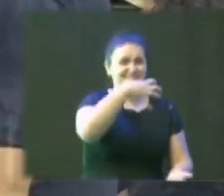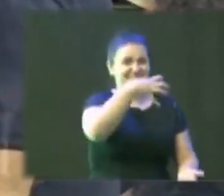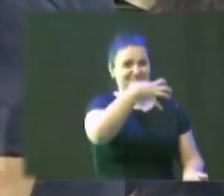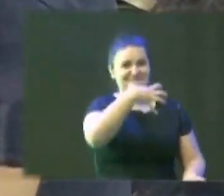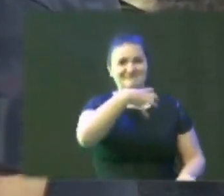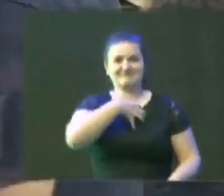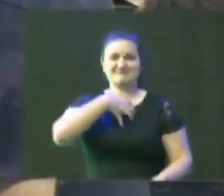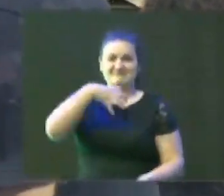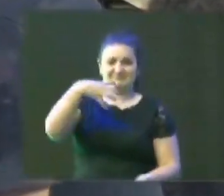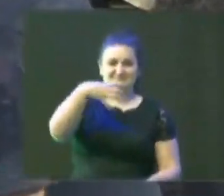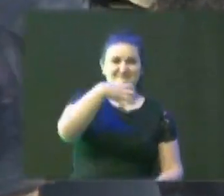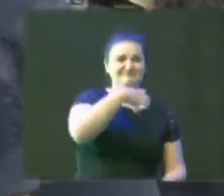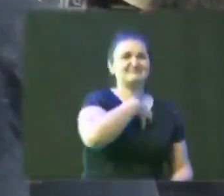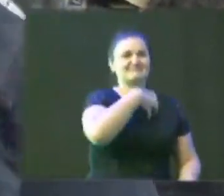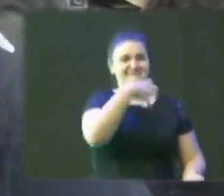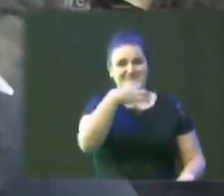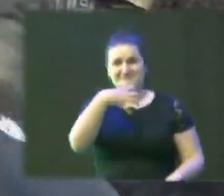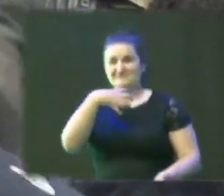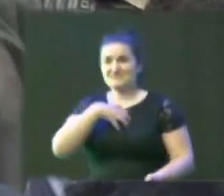obreiros,